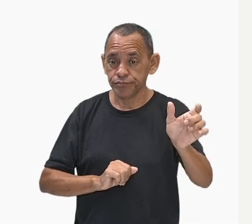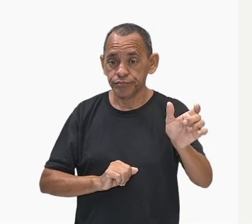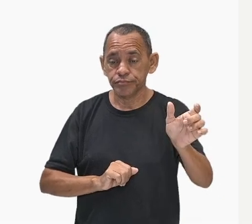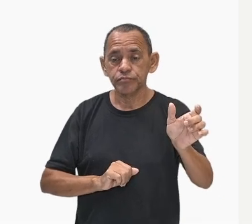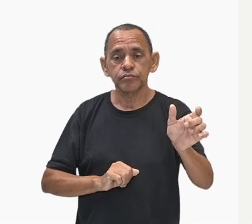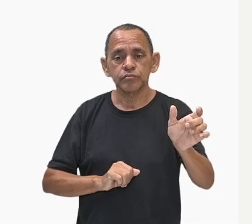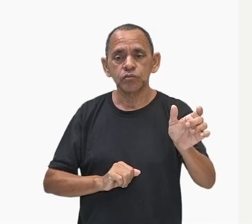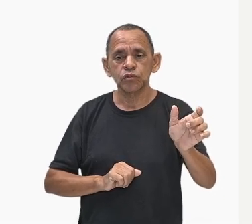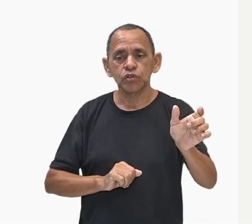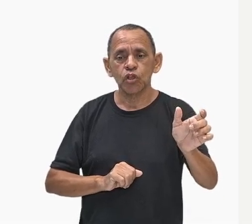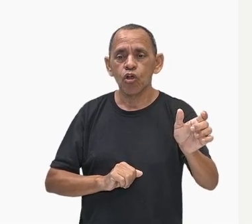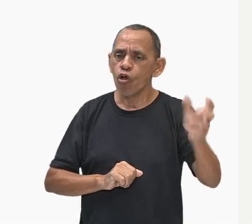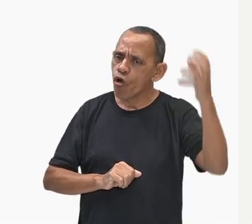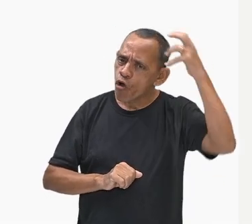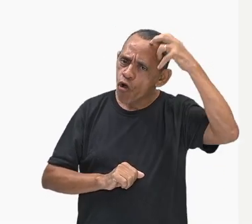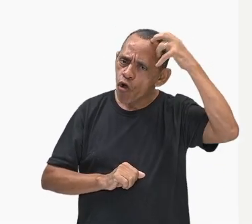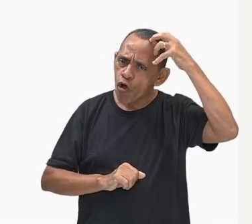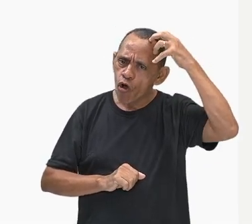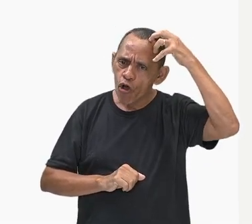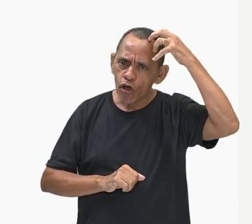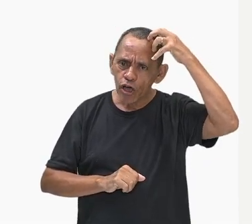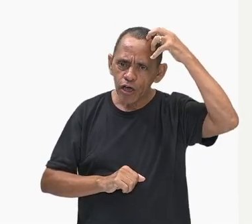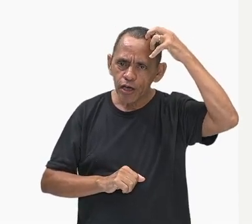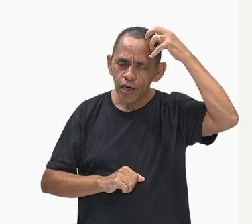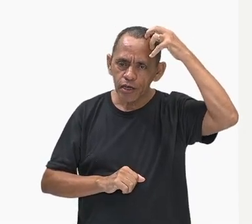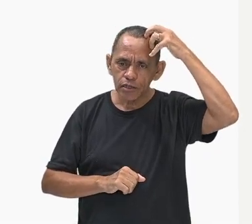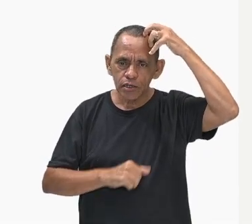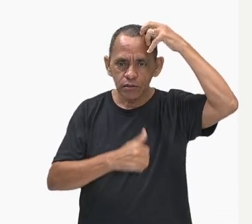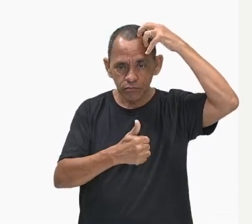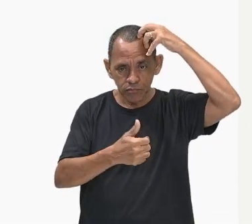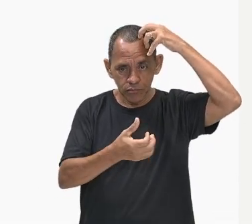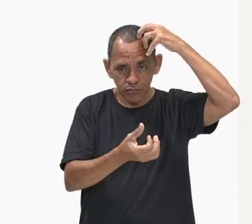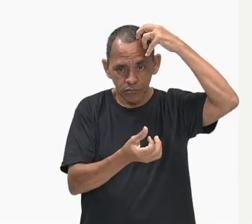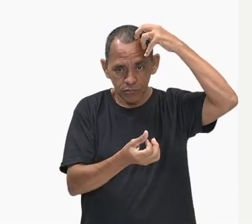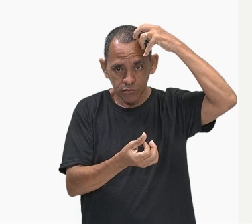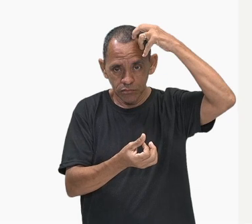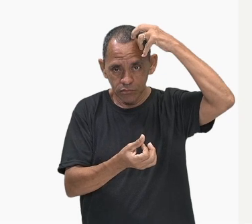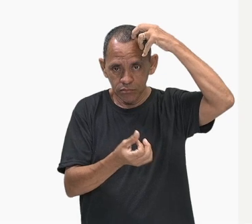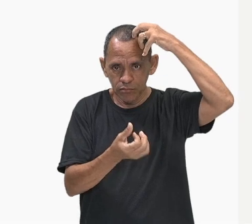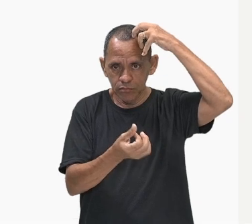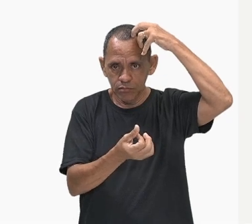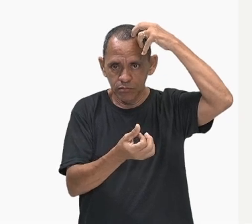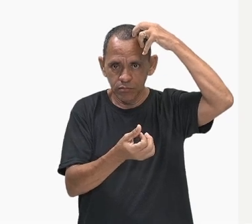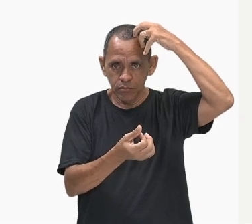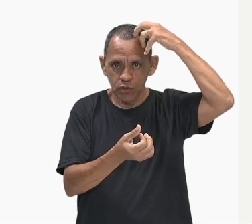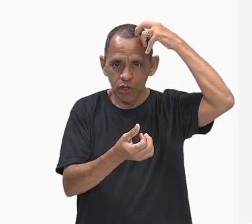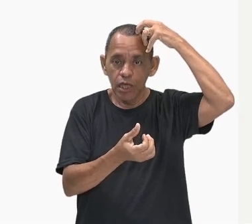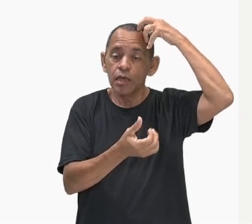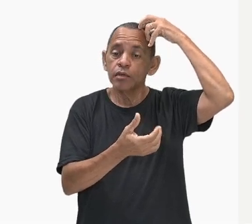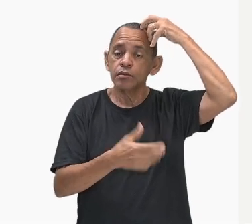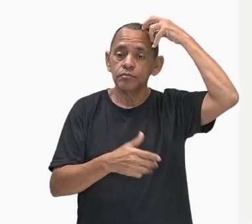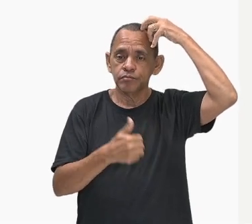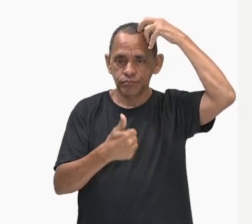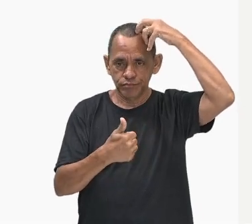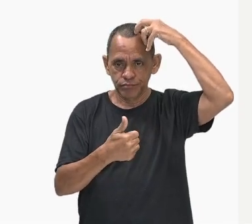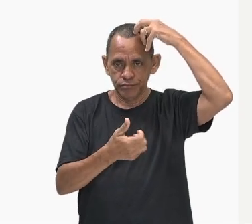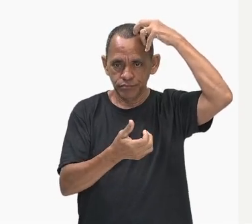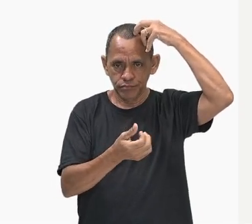em 1681, dissolveu o parlamento e o governo sozinho, e governou sozinho a Inglaterra